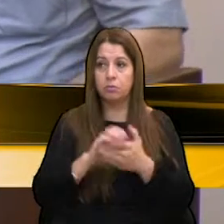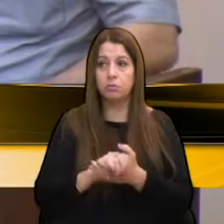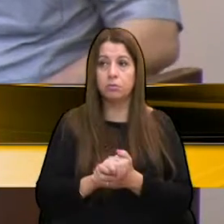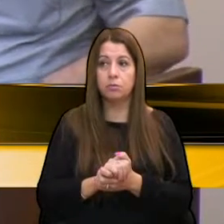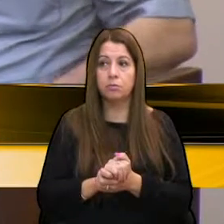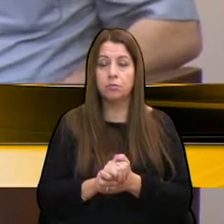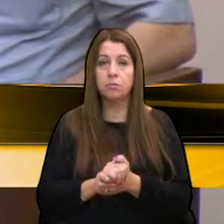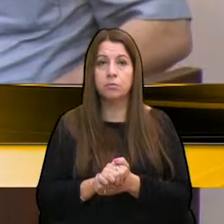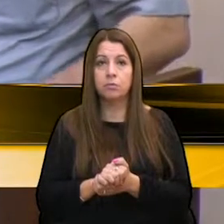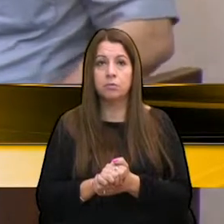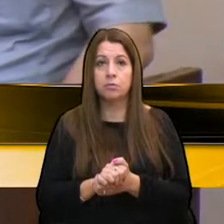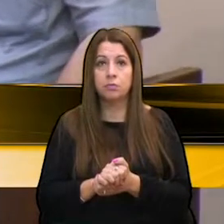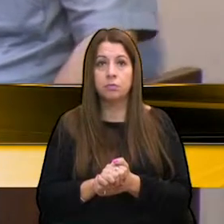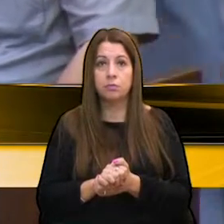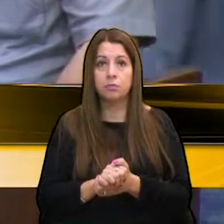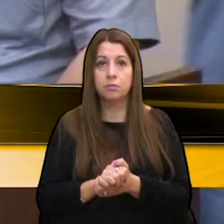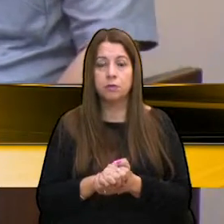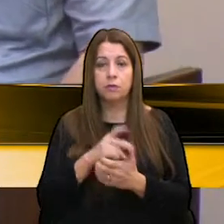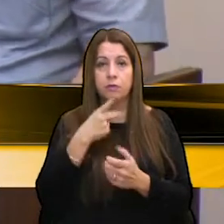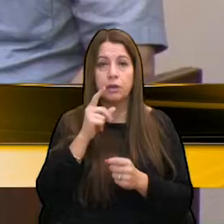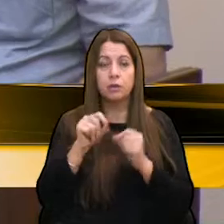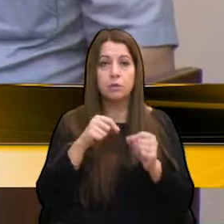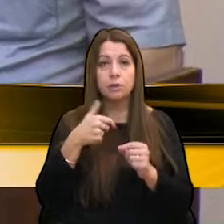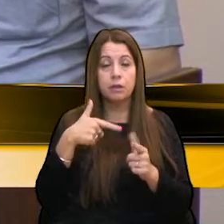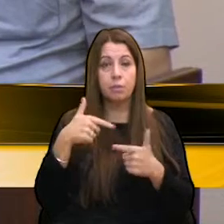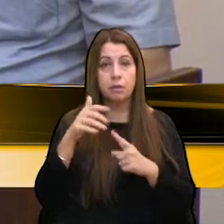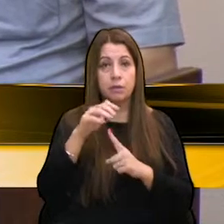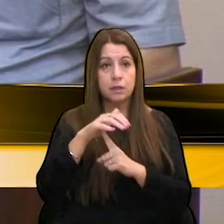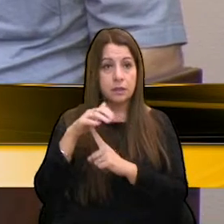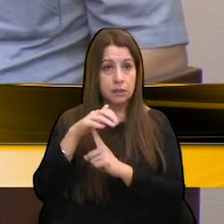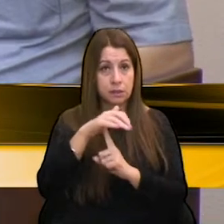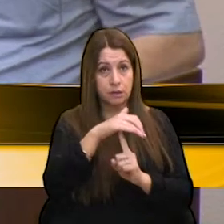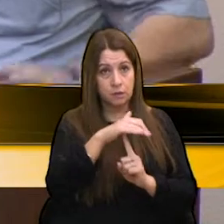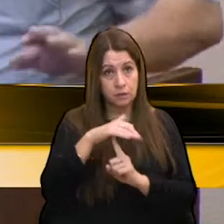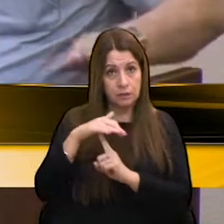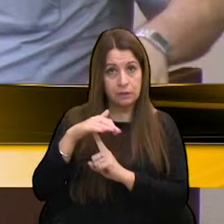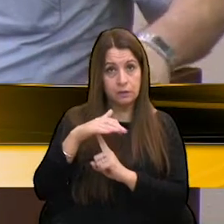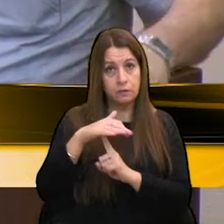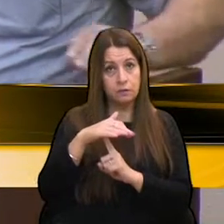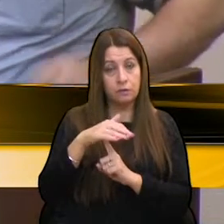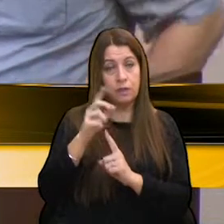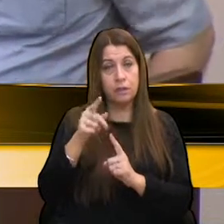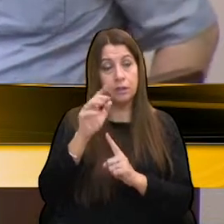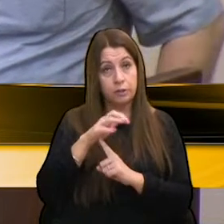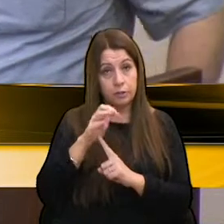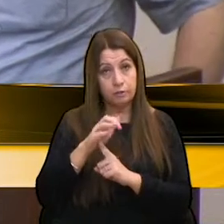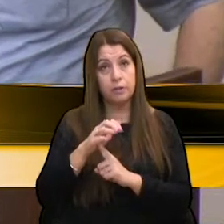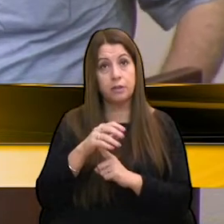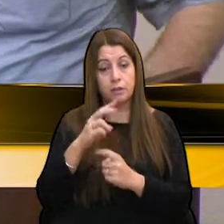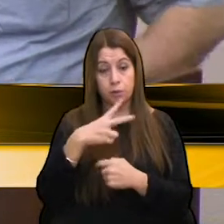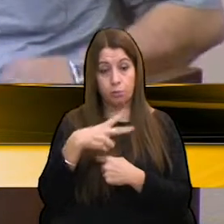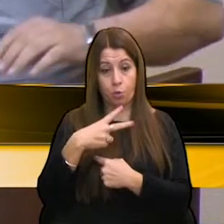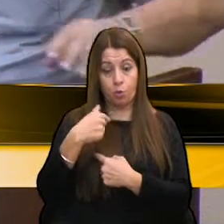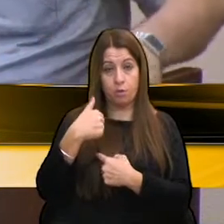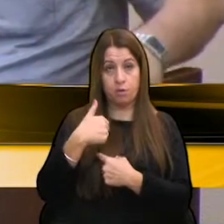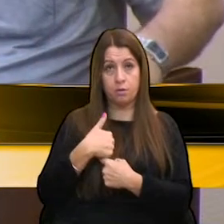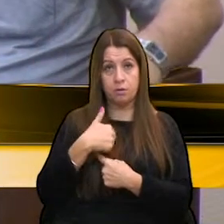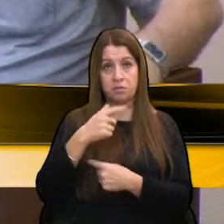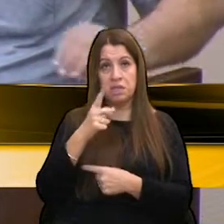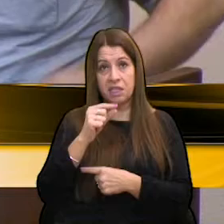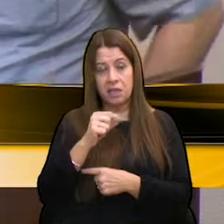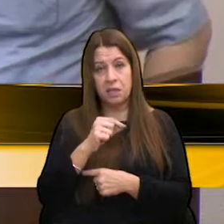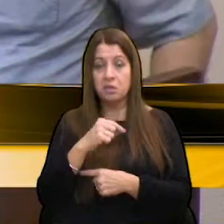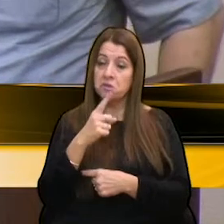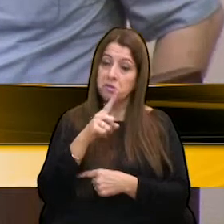diz aos feirantes. Aos feirantes. Alguns feirantes nos procuraram porque agora 10,